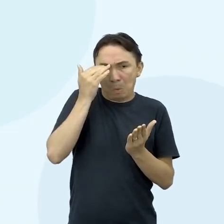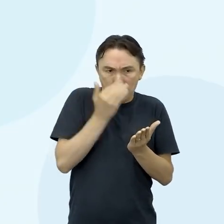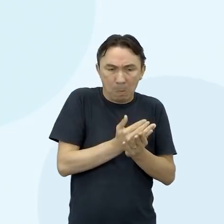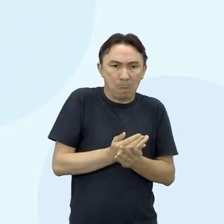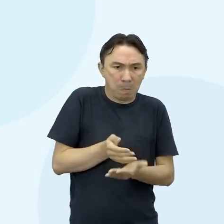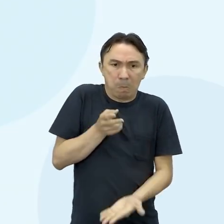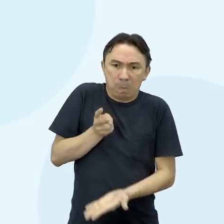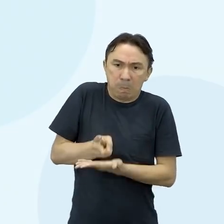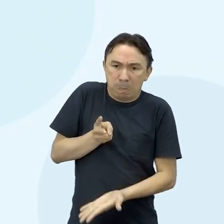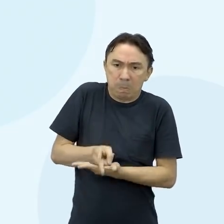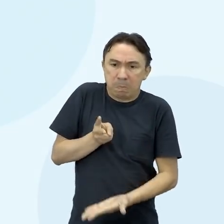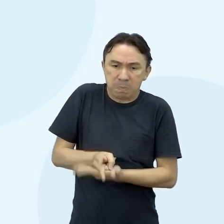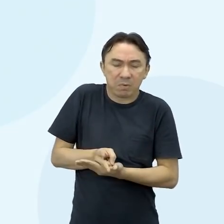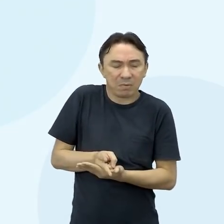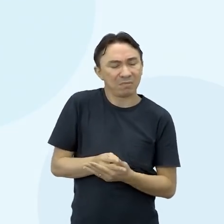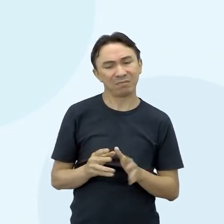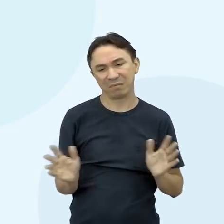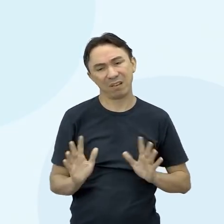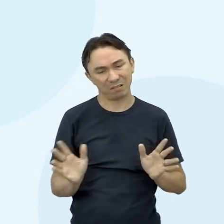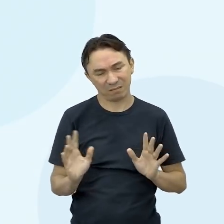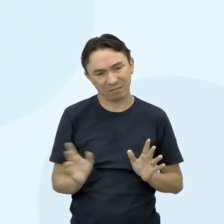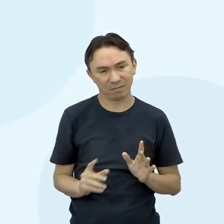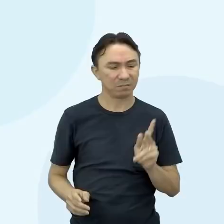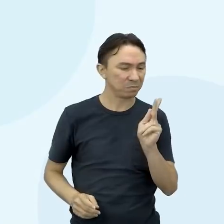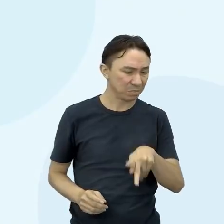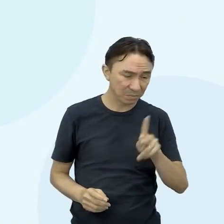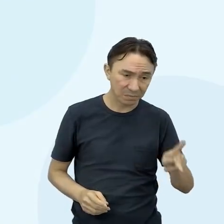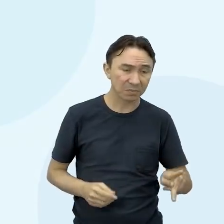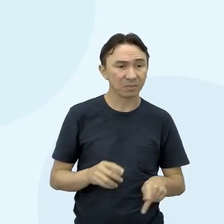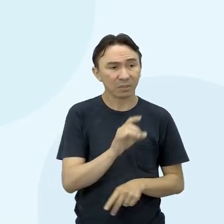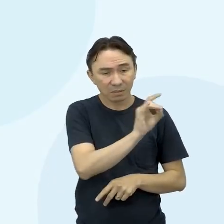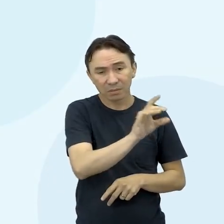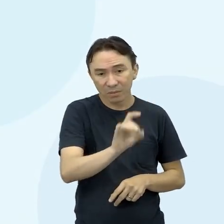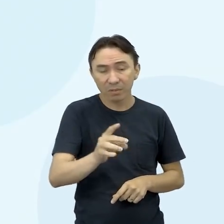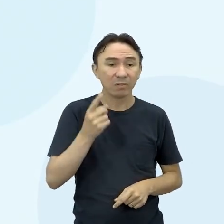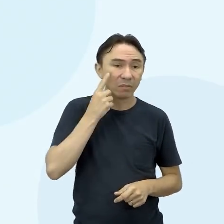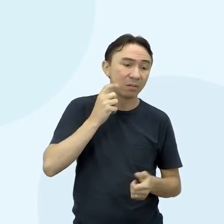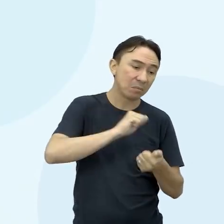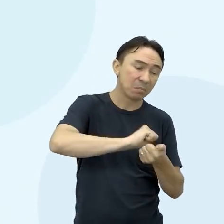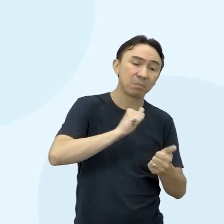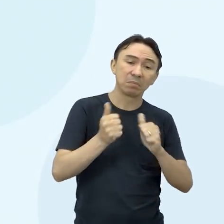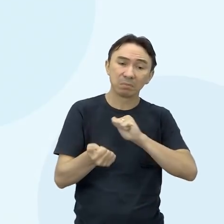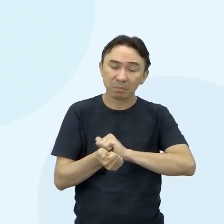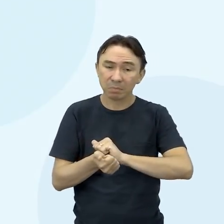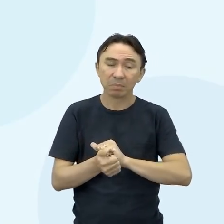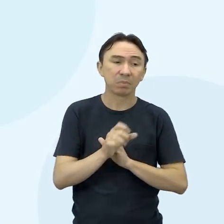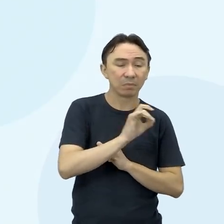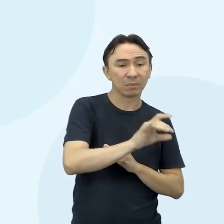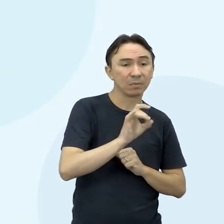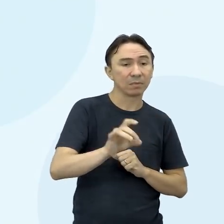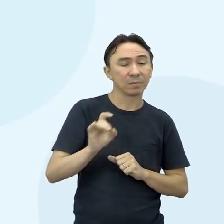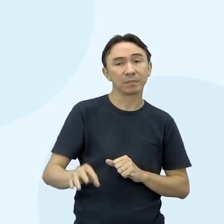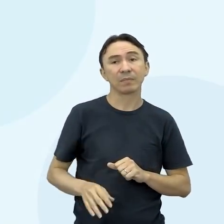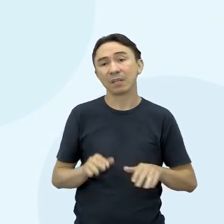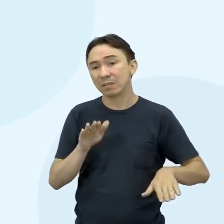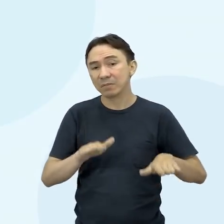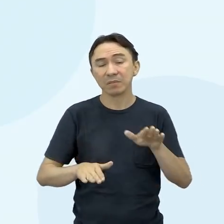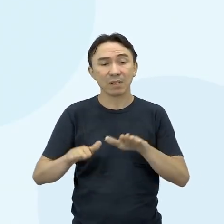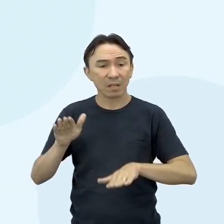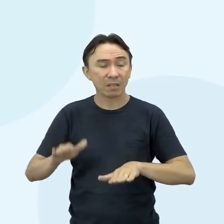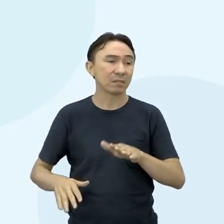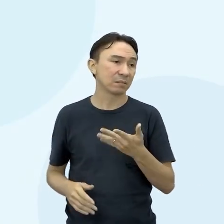Cada professor adapta a realidade da sua escola e a realidade da sua turma. Às vezes, existem